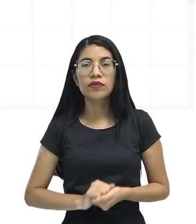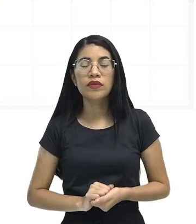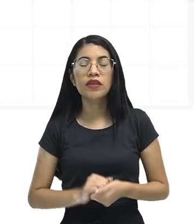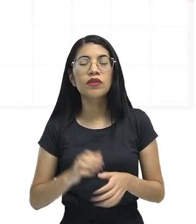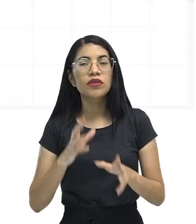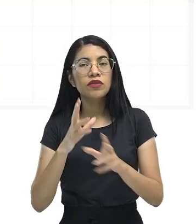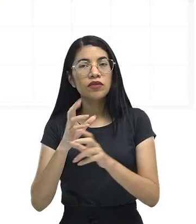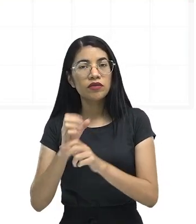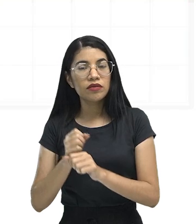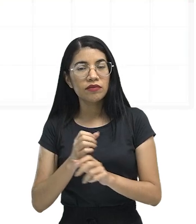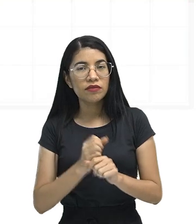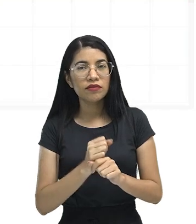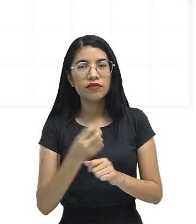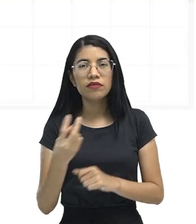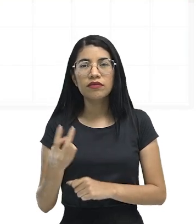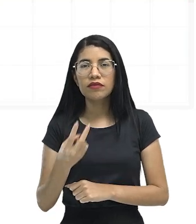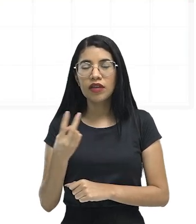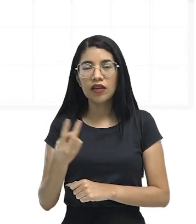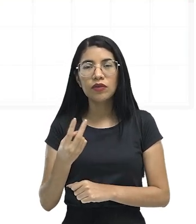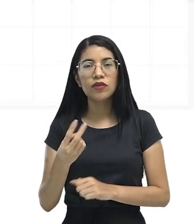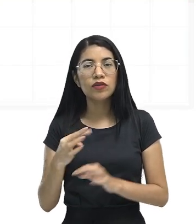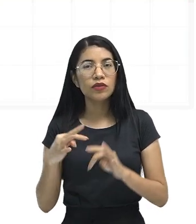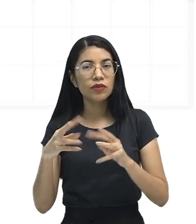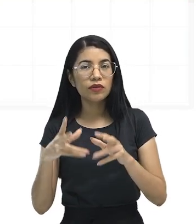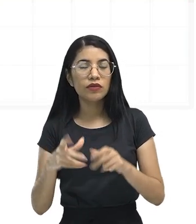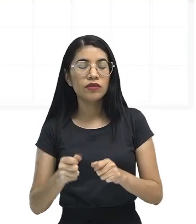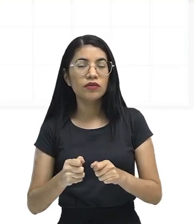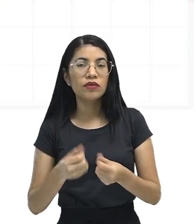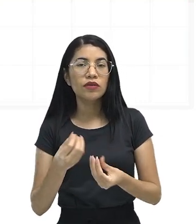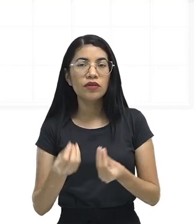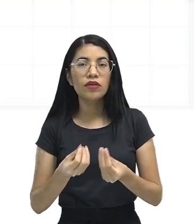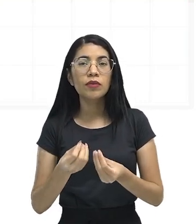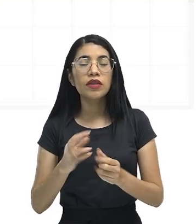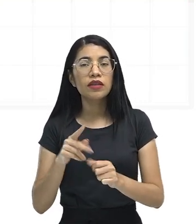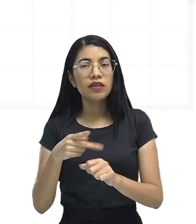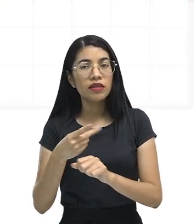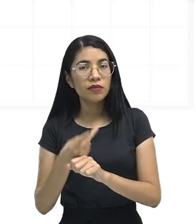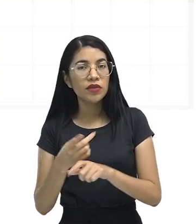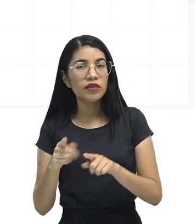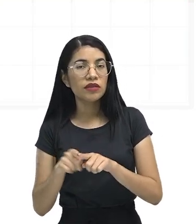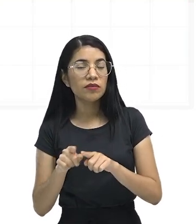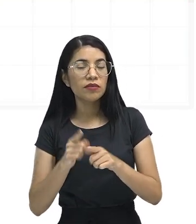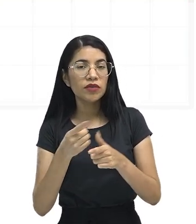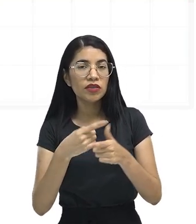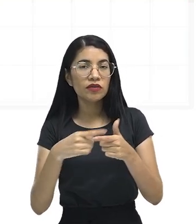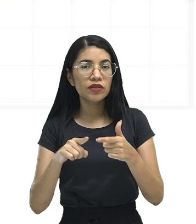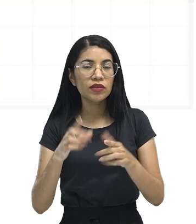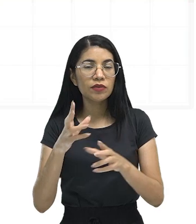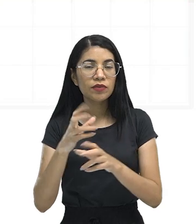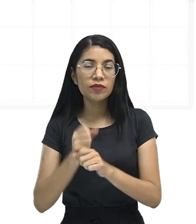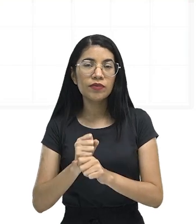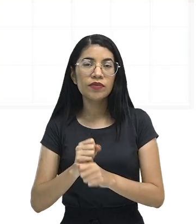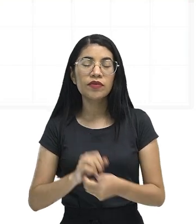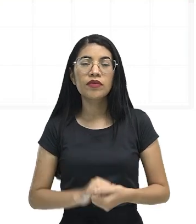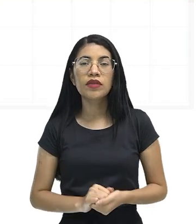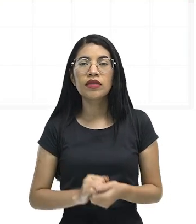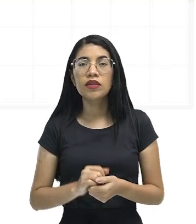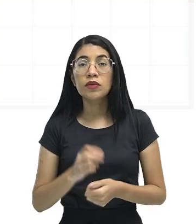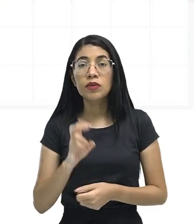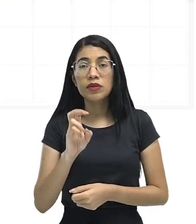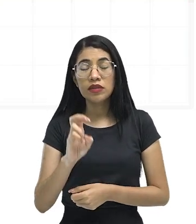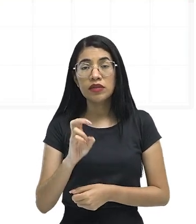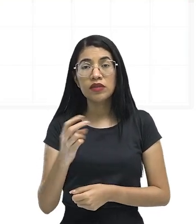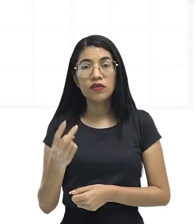valores, soma todo mundo, né? E vamos dividir pelo total. São 5 valores,